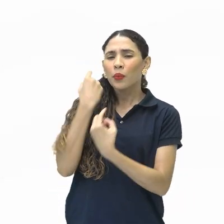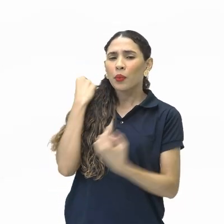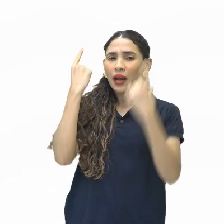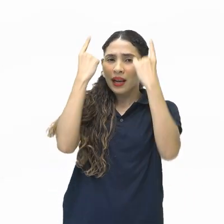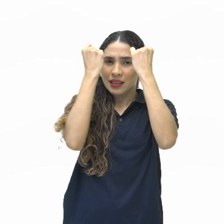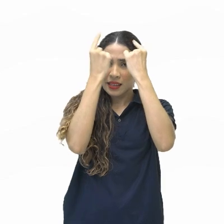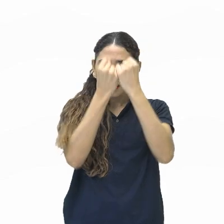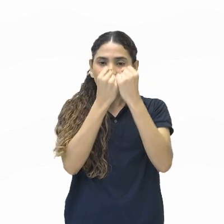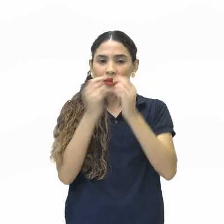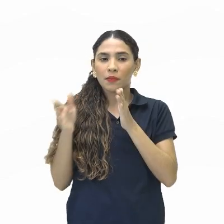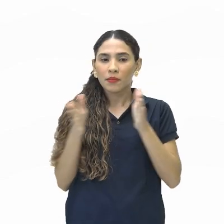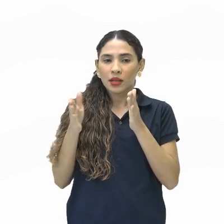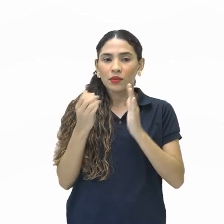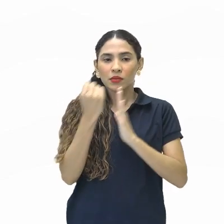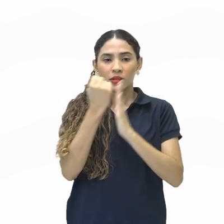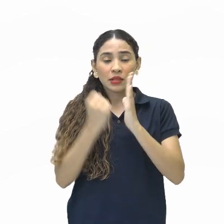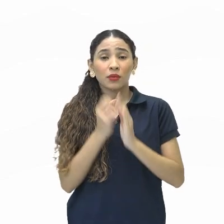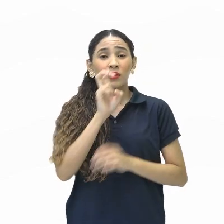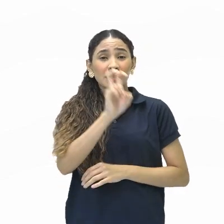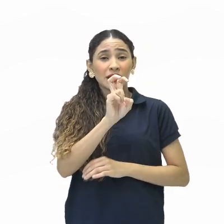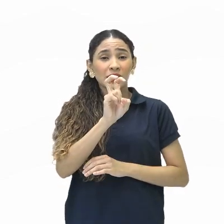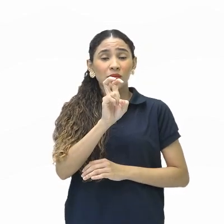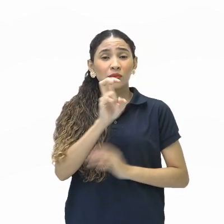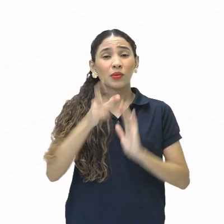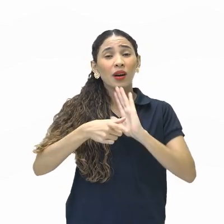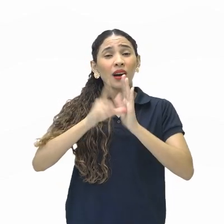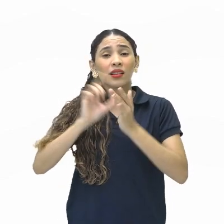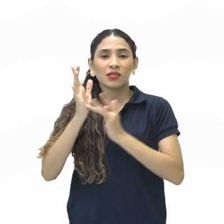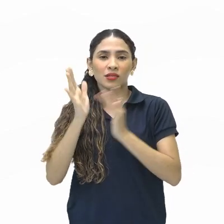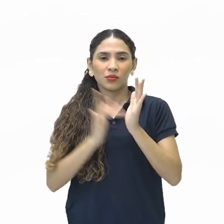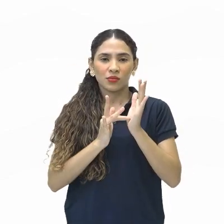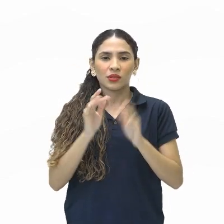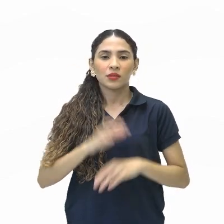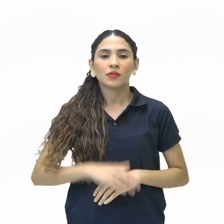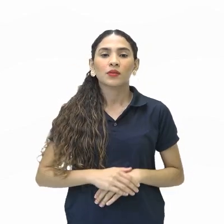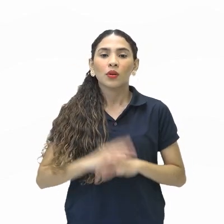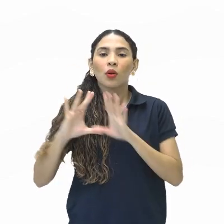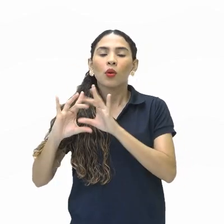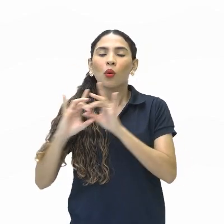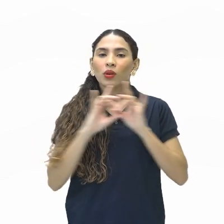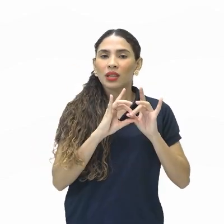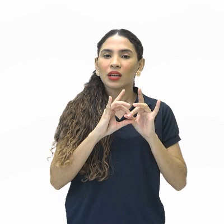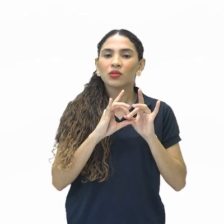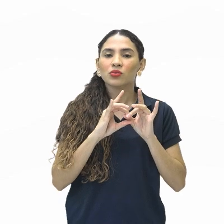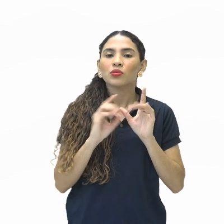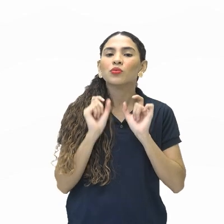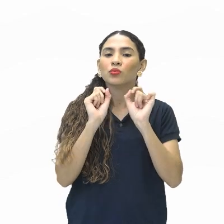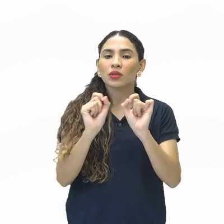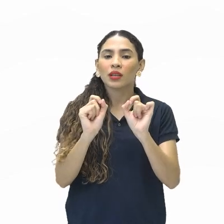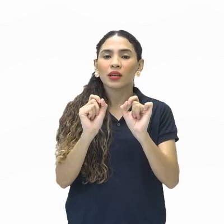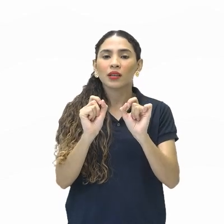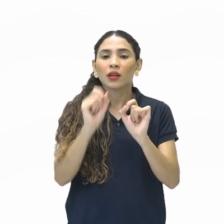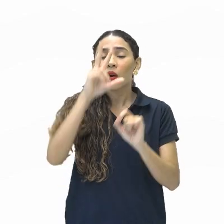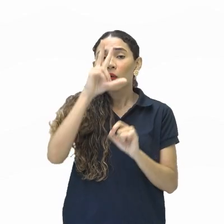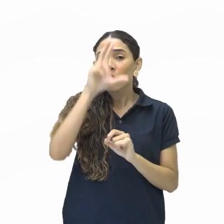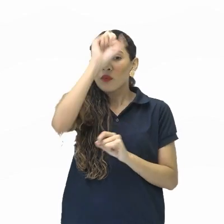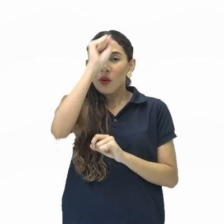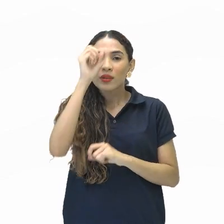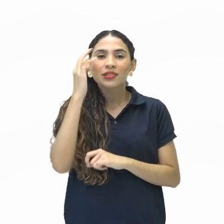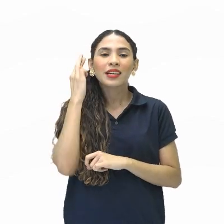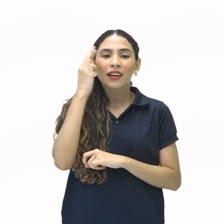Antiga, durante o século V a.C., em um contexto de